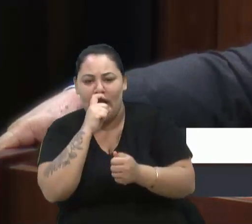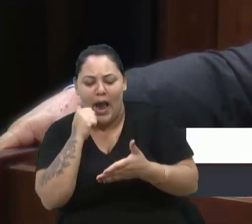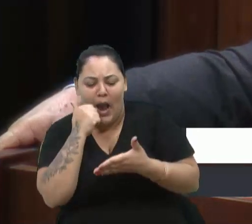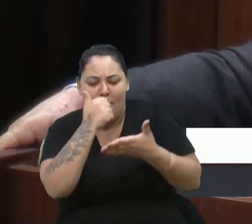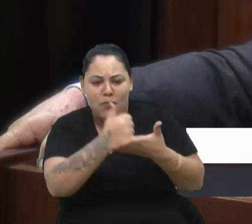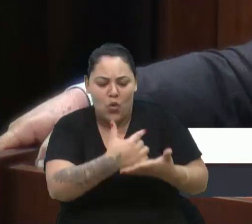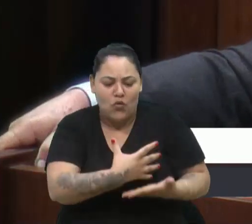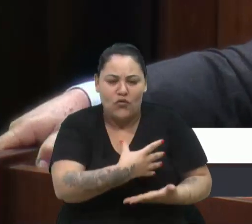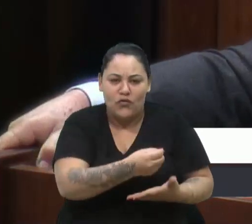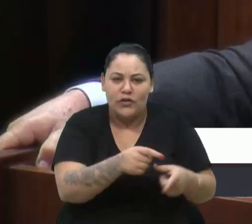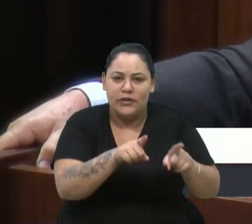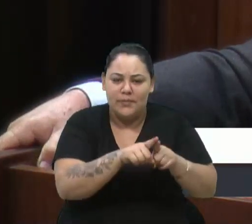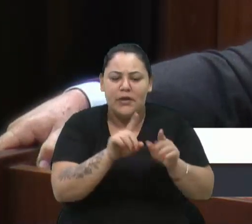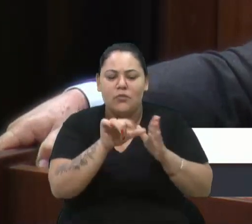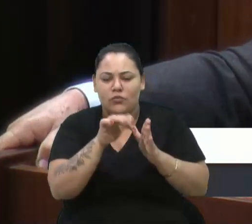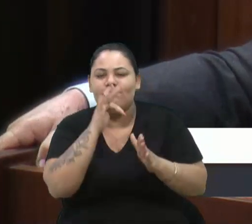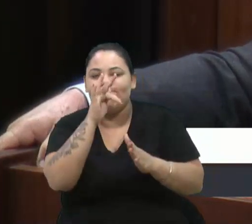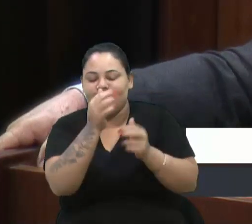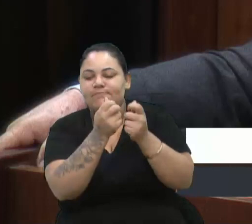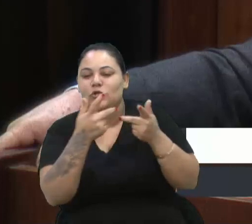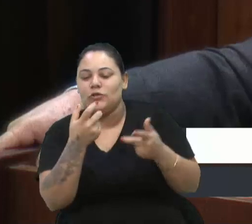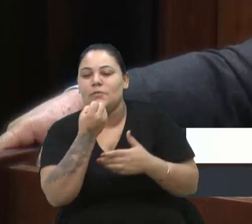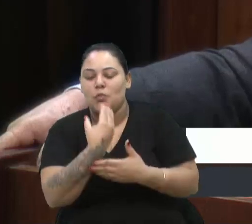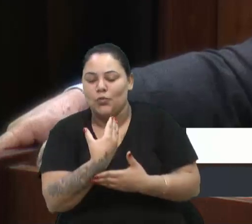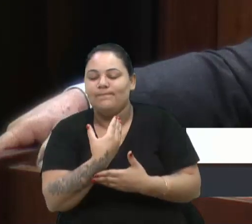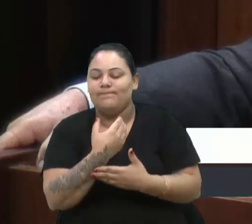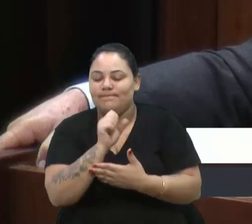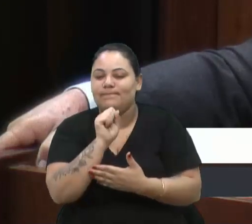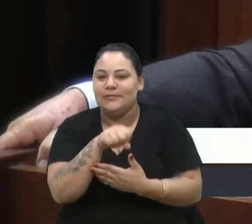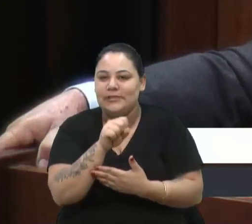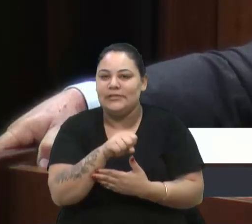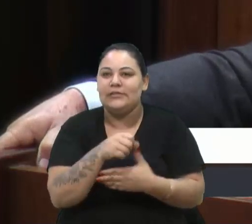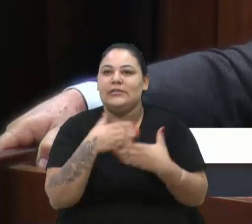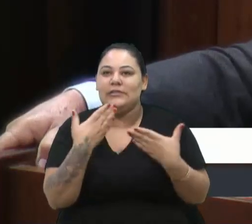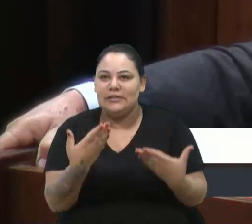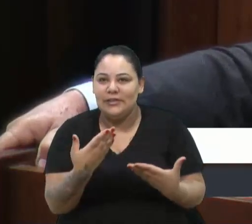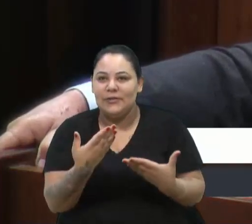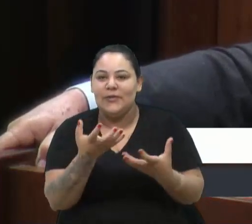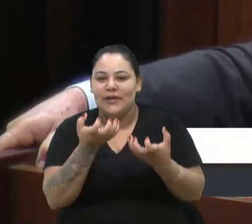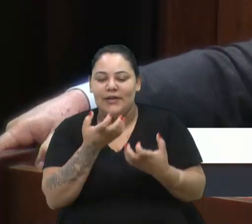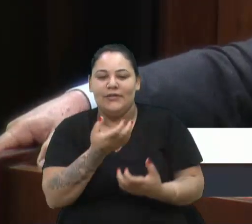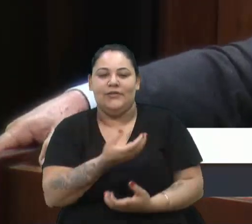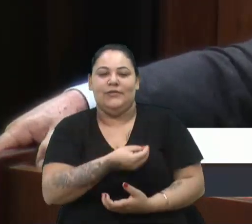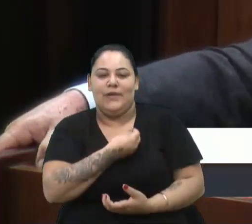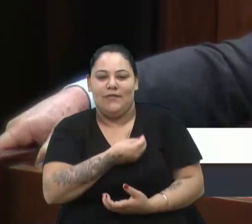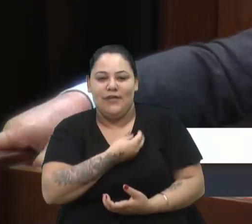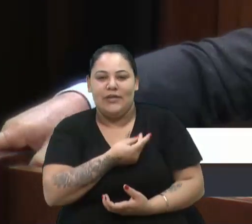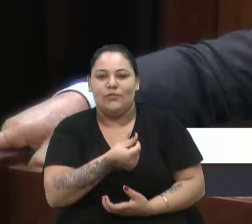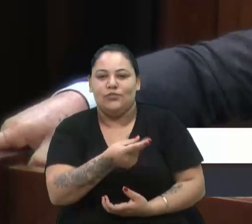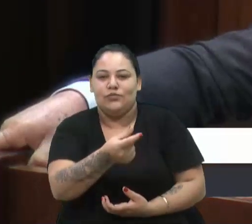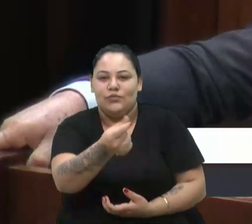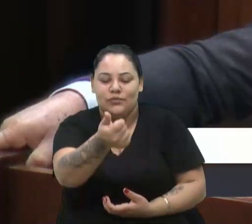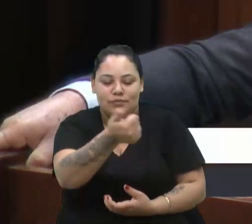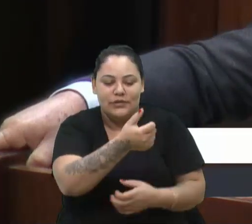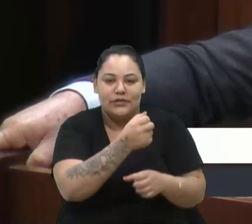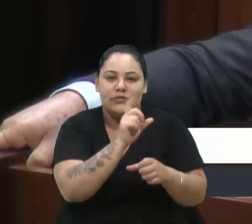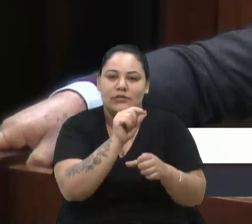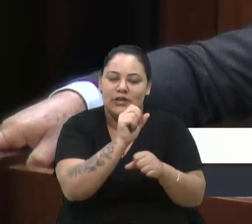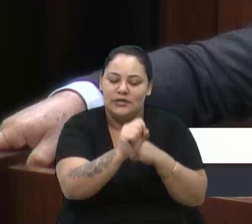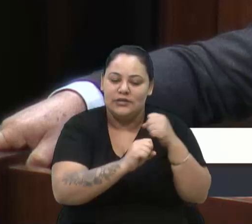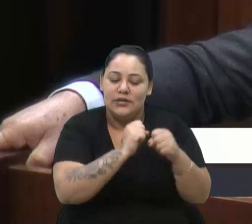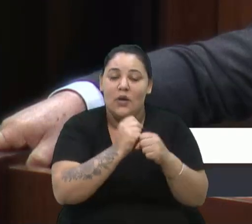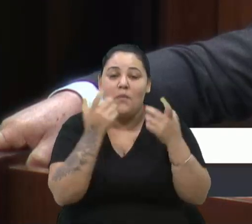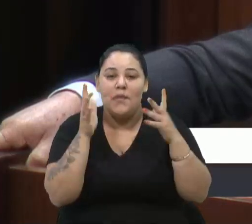os frutos viram ali na frente então vida longa os primeiros 10 anos parabéns a toda a equipe